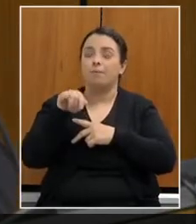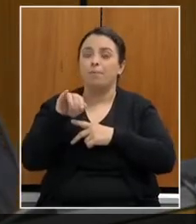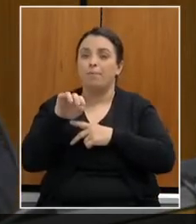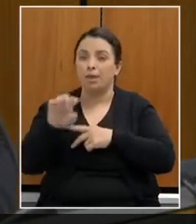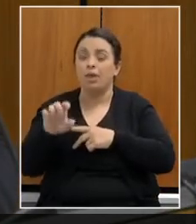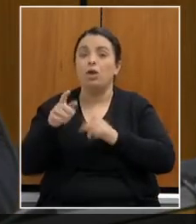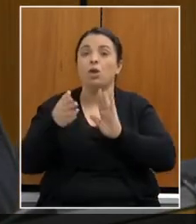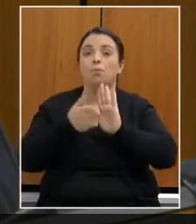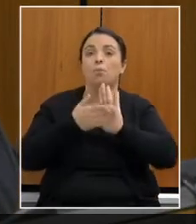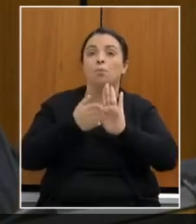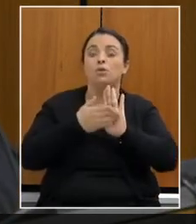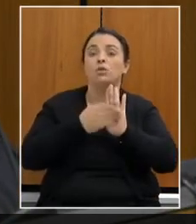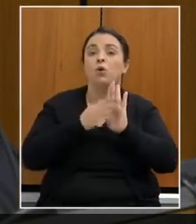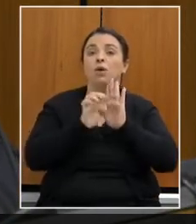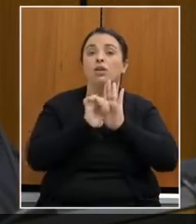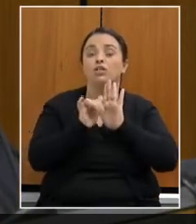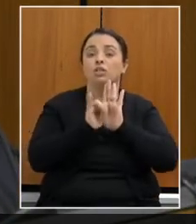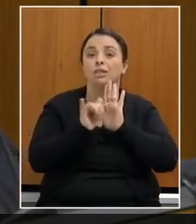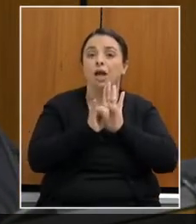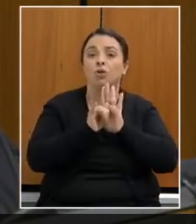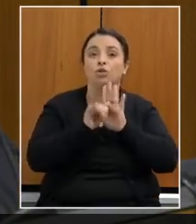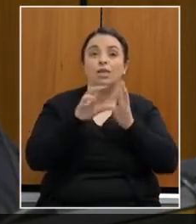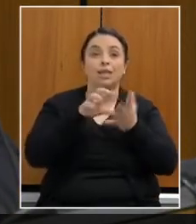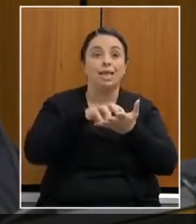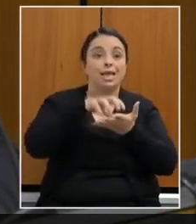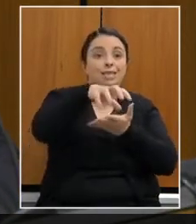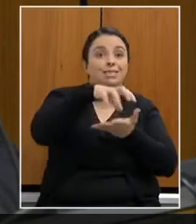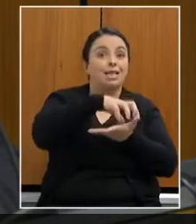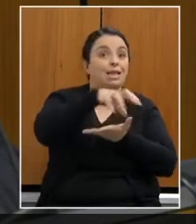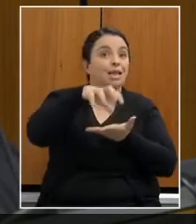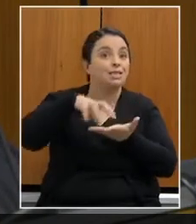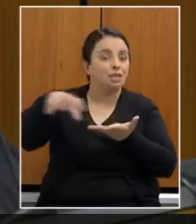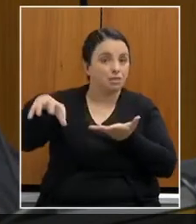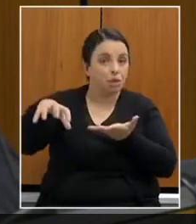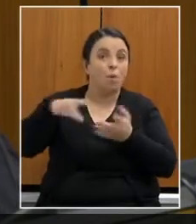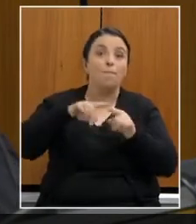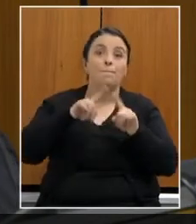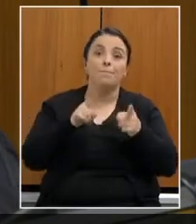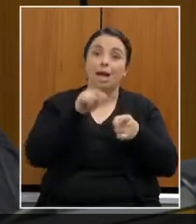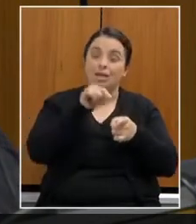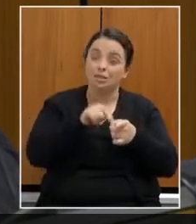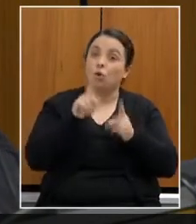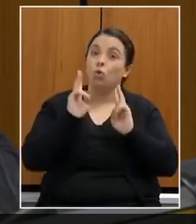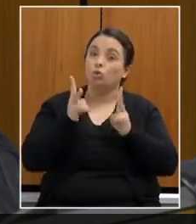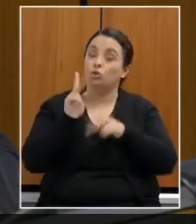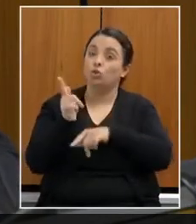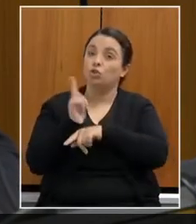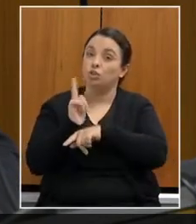descentralização da gestão mas o orçamento é do estado é da FEMIG todo o acompanhamento